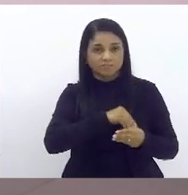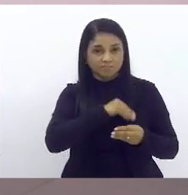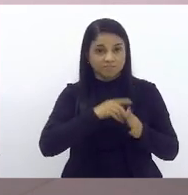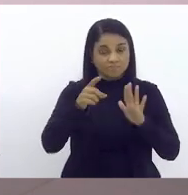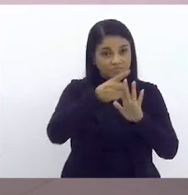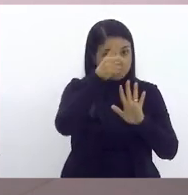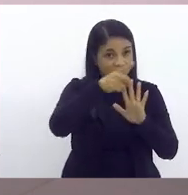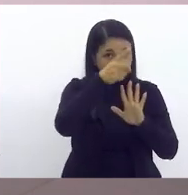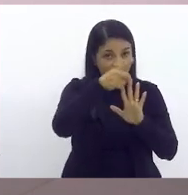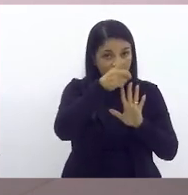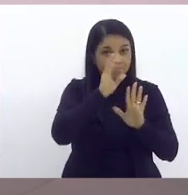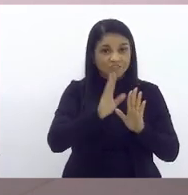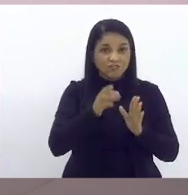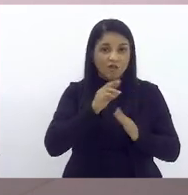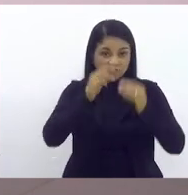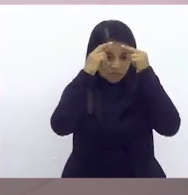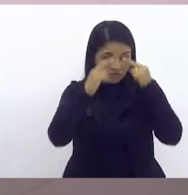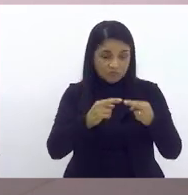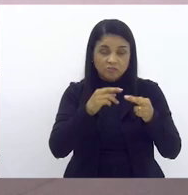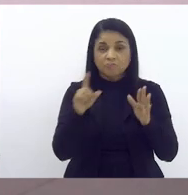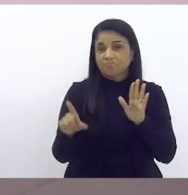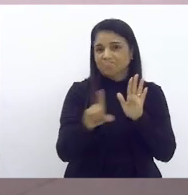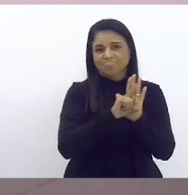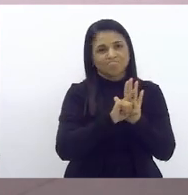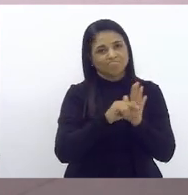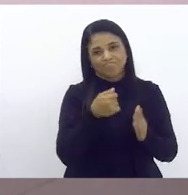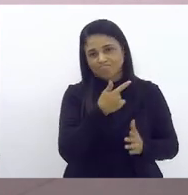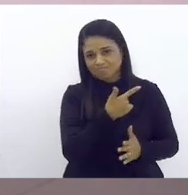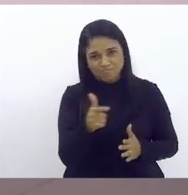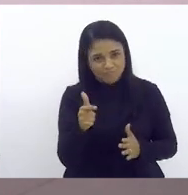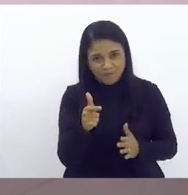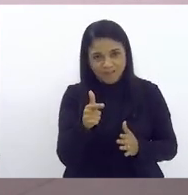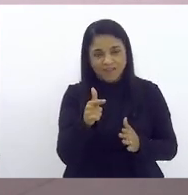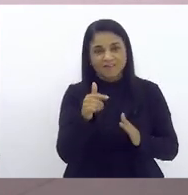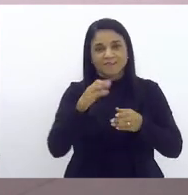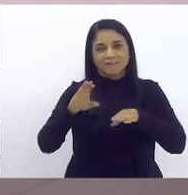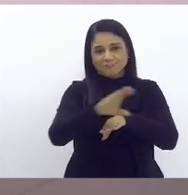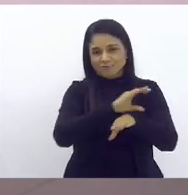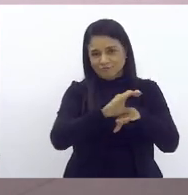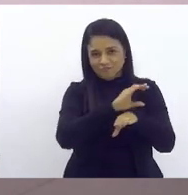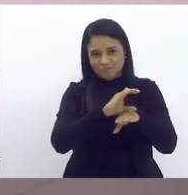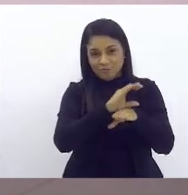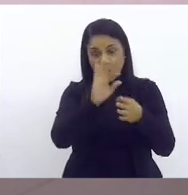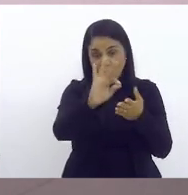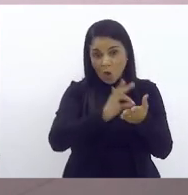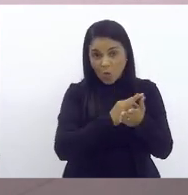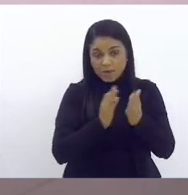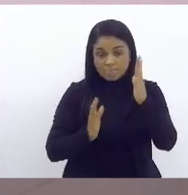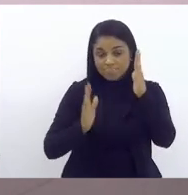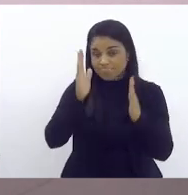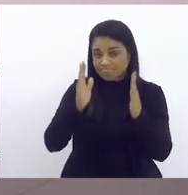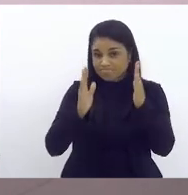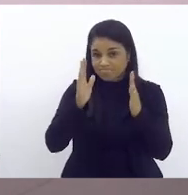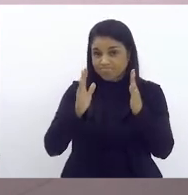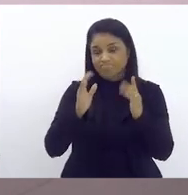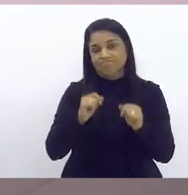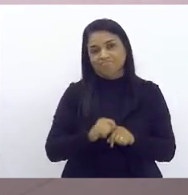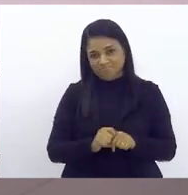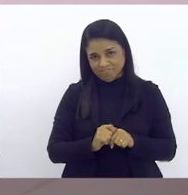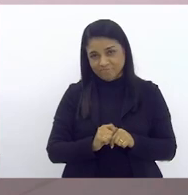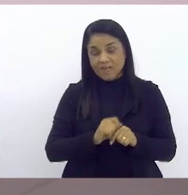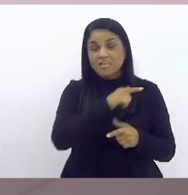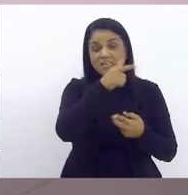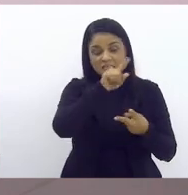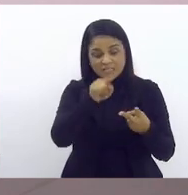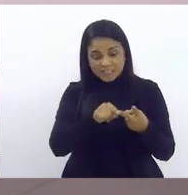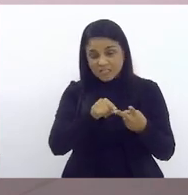por si só, ele já desrespeita a própria lei que está prevista na Constituição por ser uma rúbrica provisória e autônoma. E segundo,